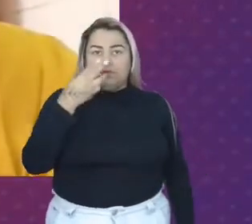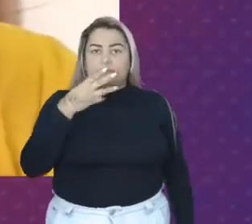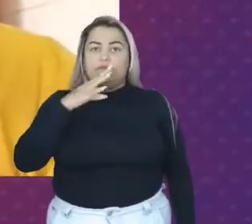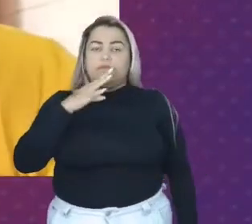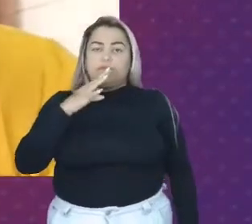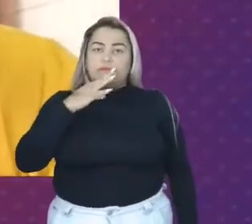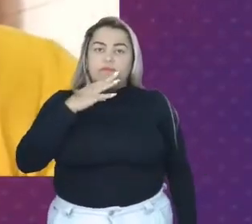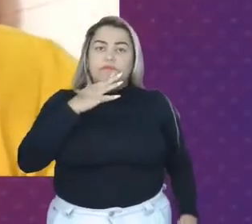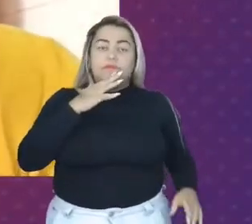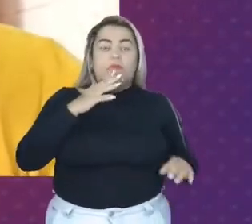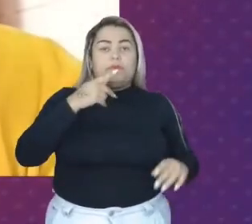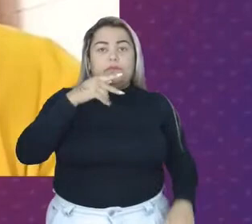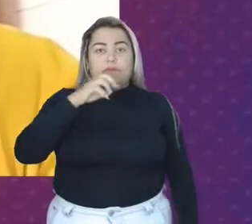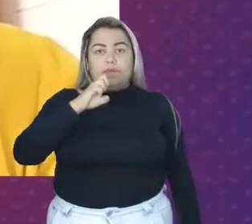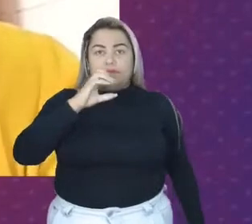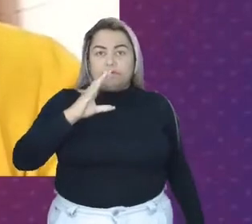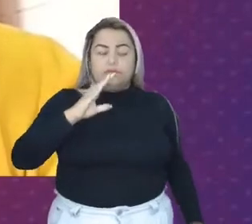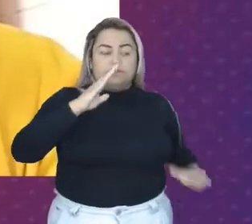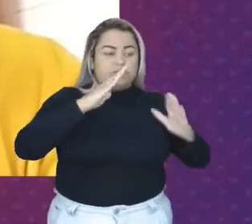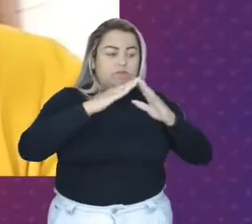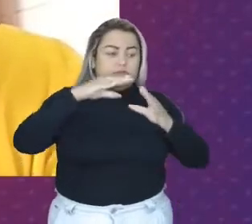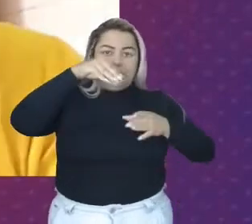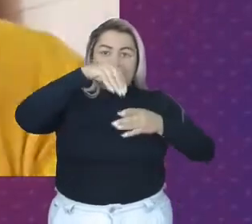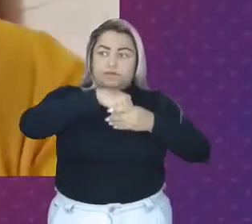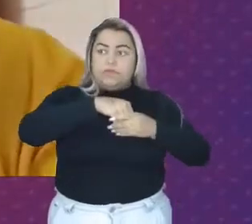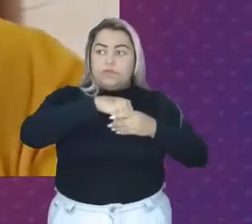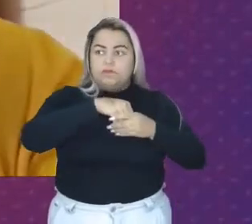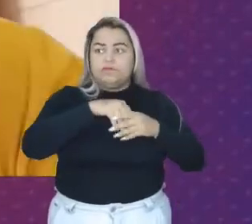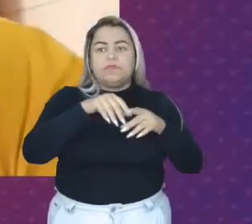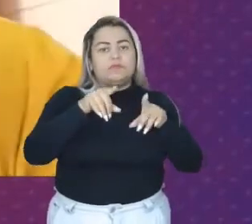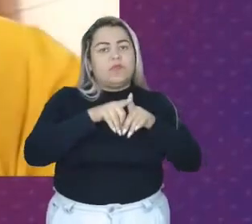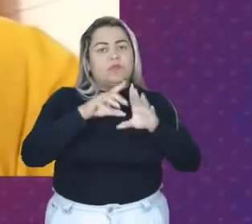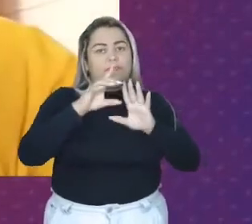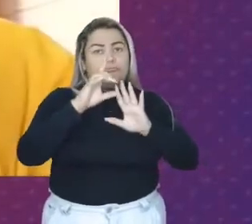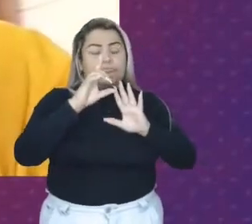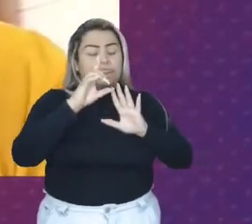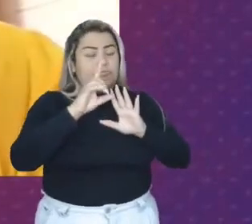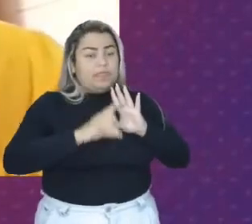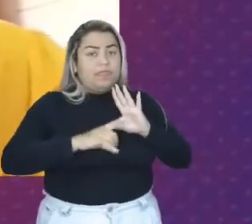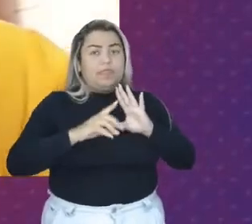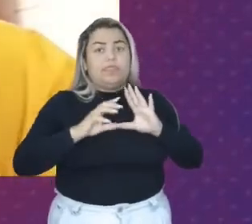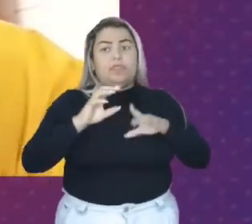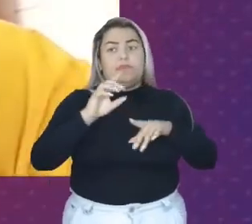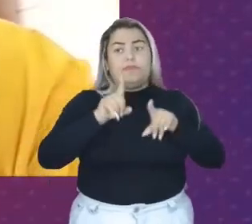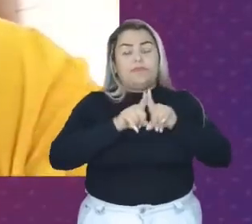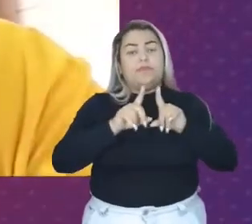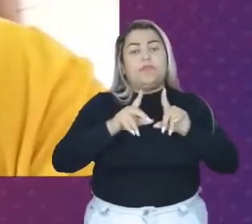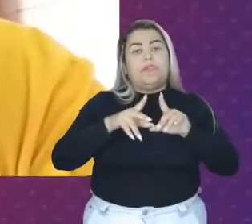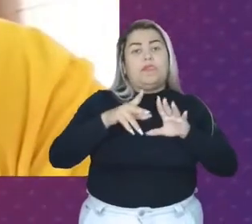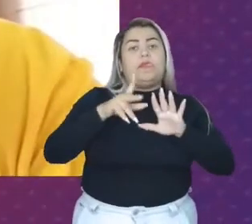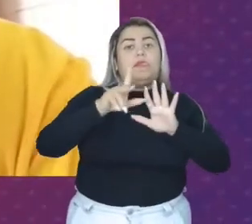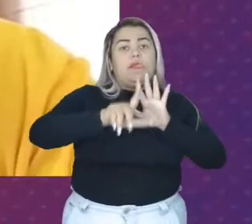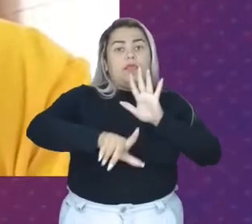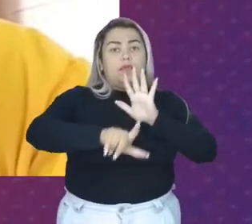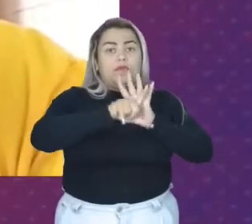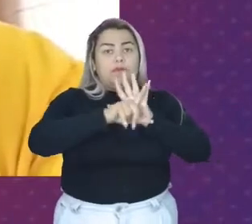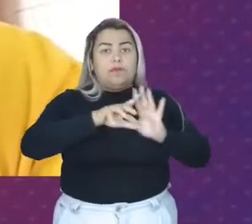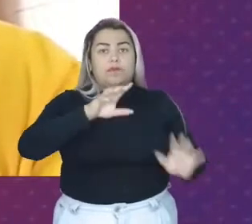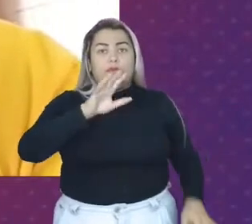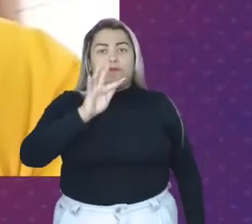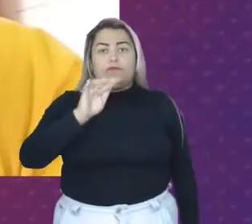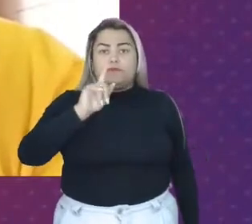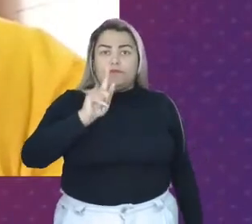das Domésticas, e essa PEC garantiu os demais direitos que ainda não estavam previstos em lei, como o